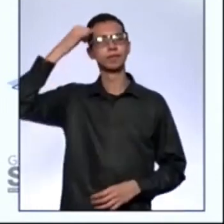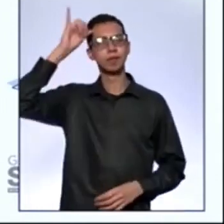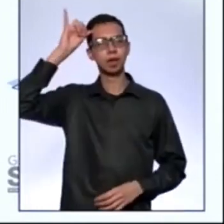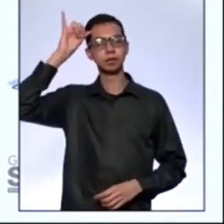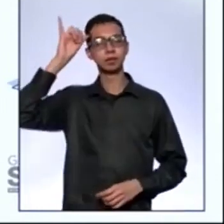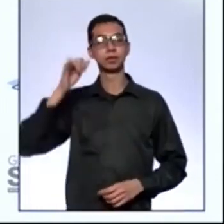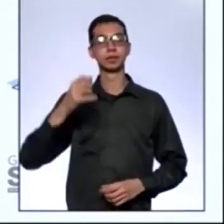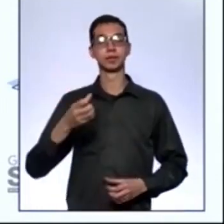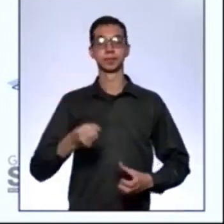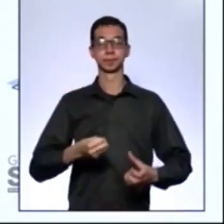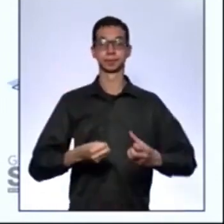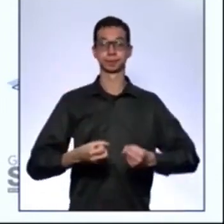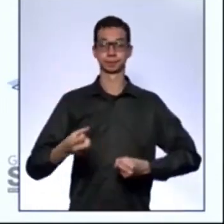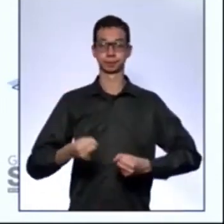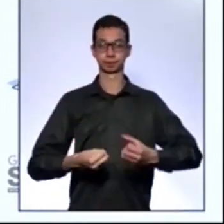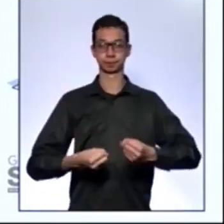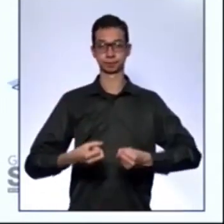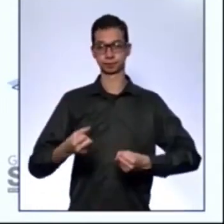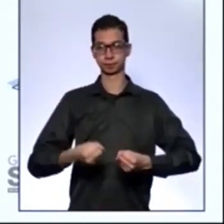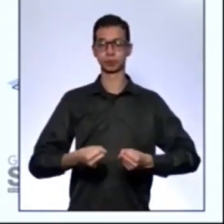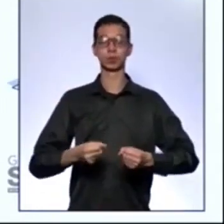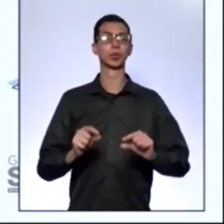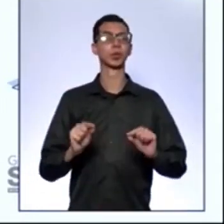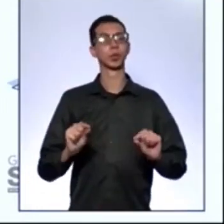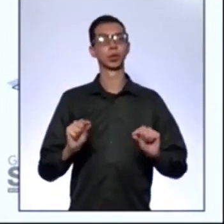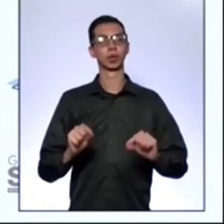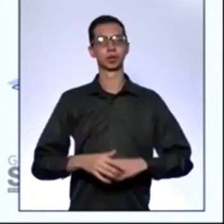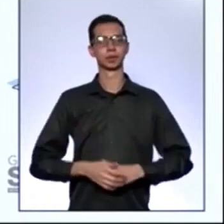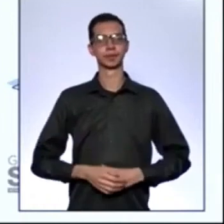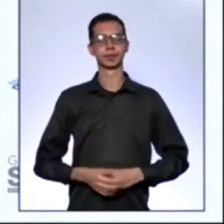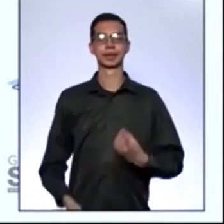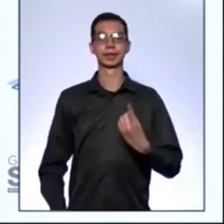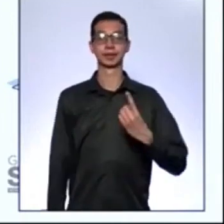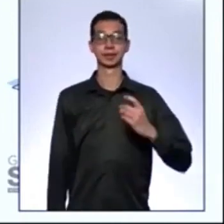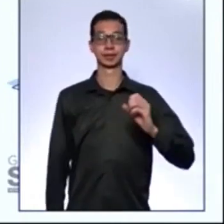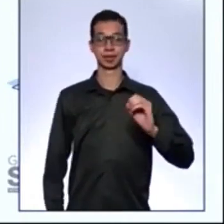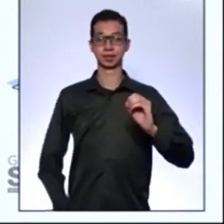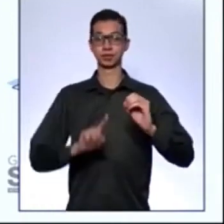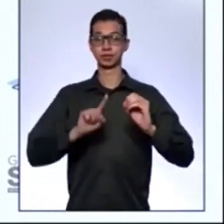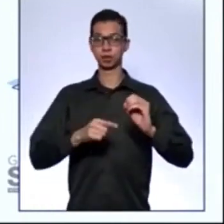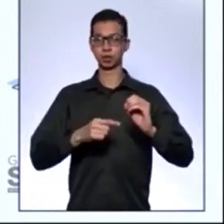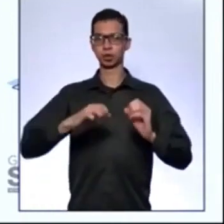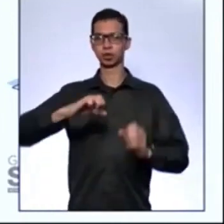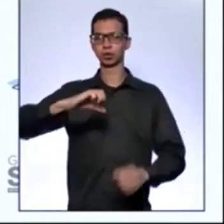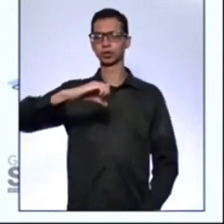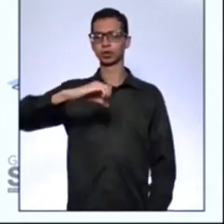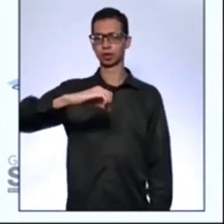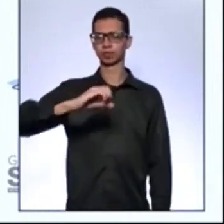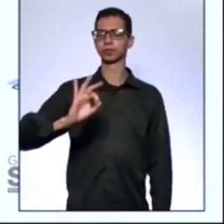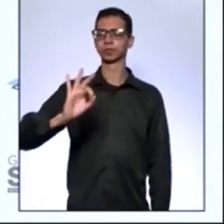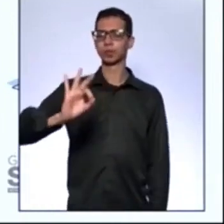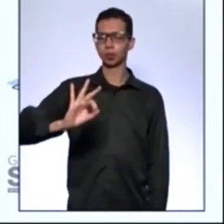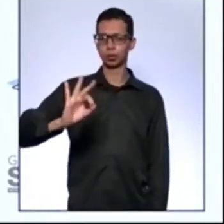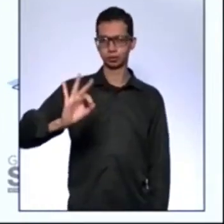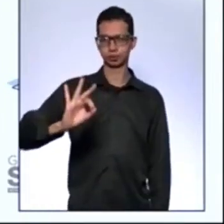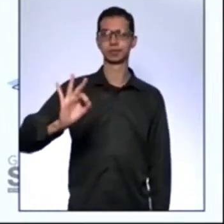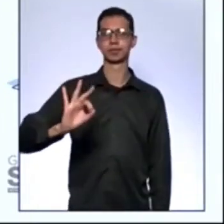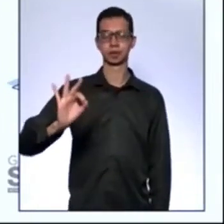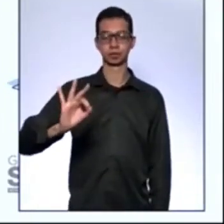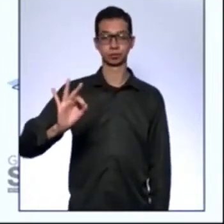ordem nada representa 10,9 por cento do